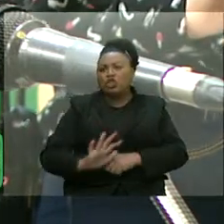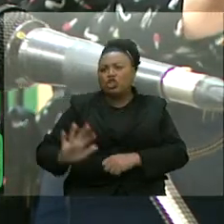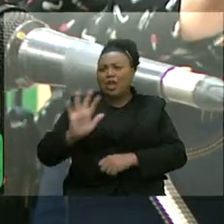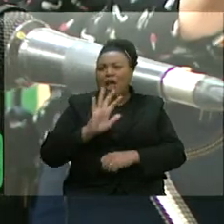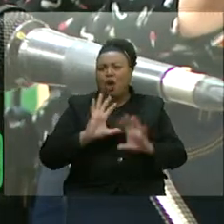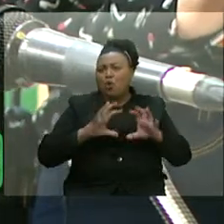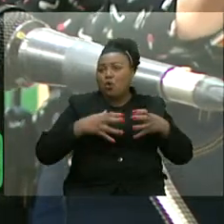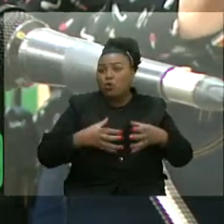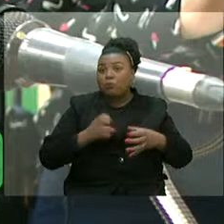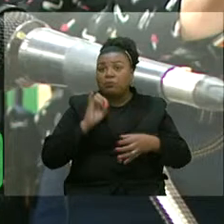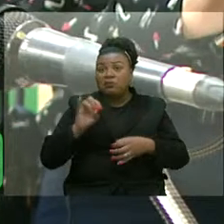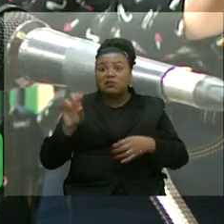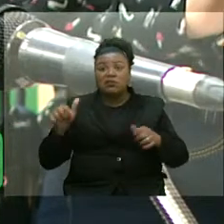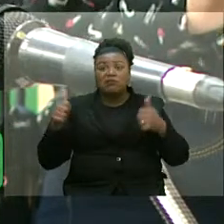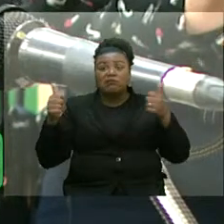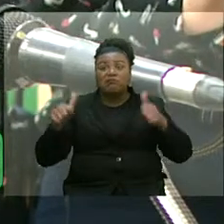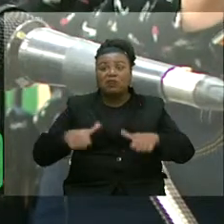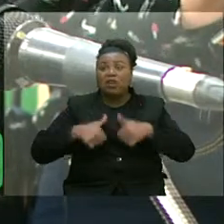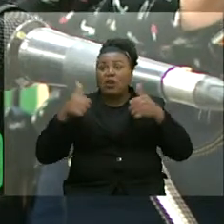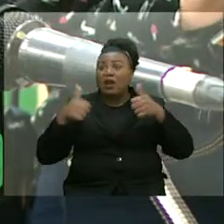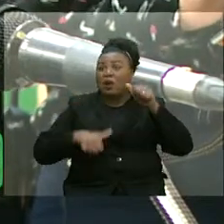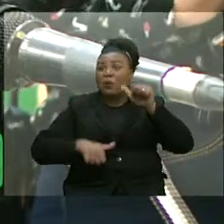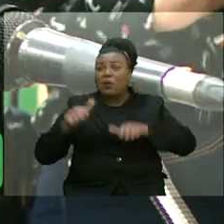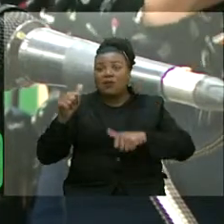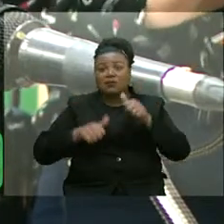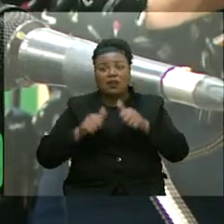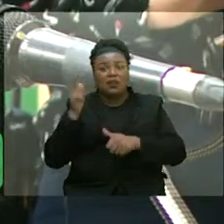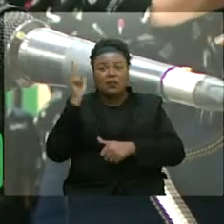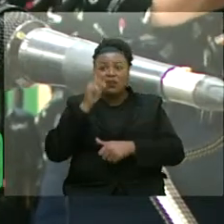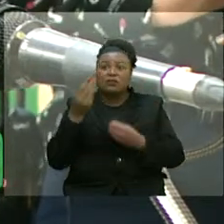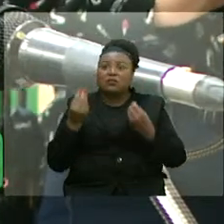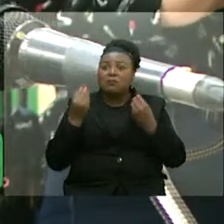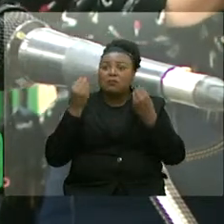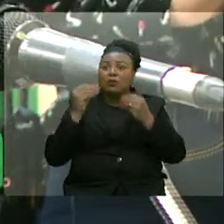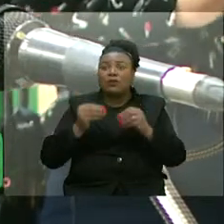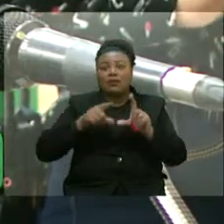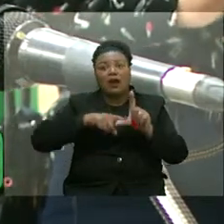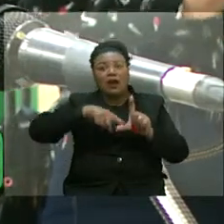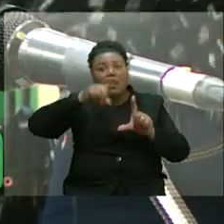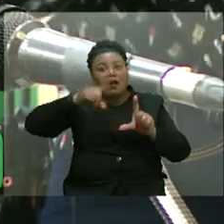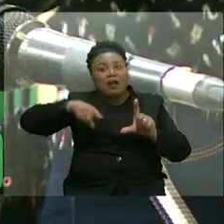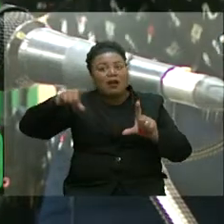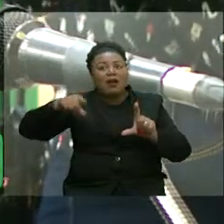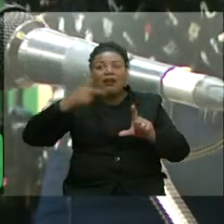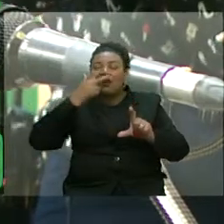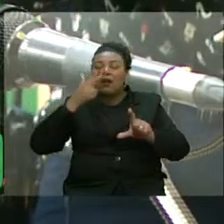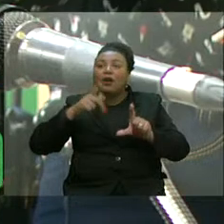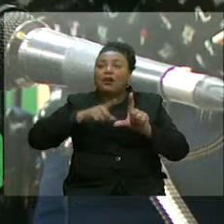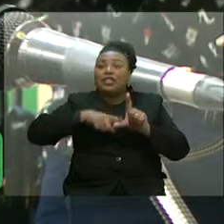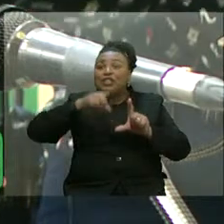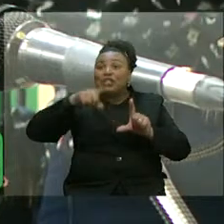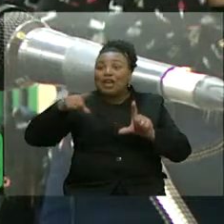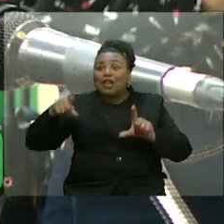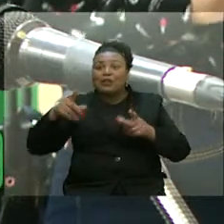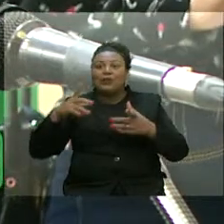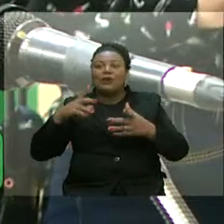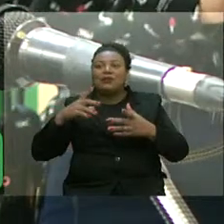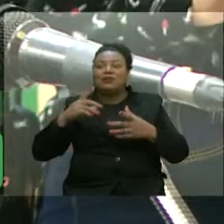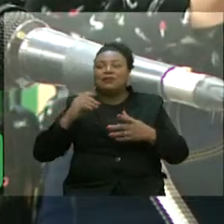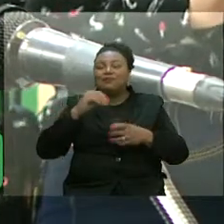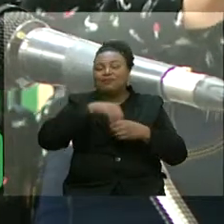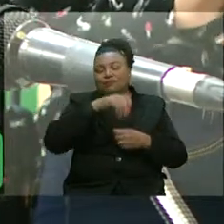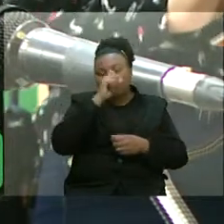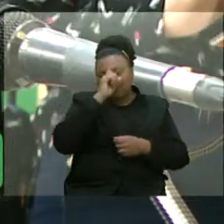se nós não melhorarmos a qualidade, se a gente não conseguir colocar indicadores, tanto indicadores intra-hospitalares,